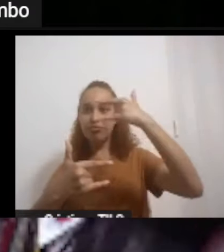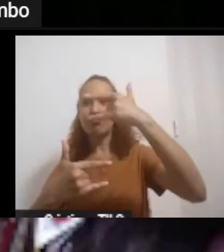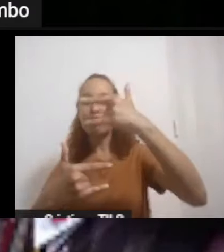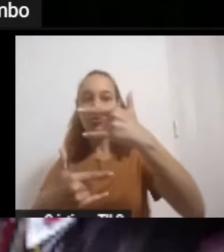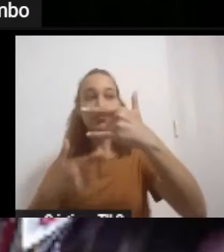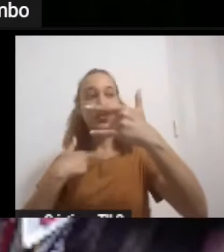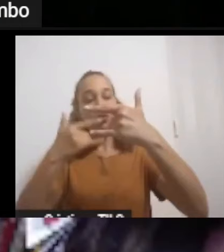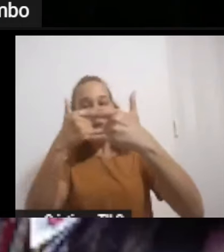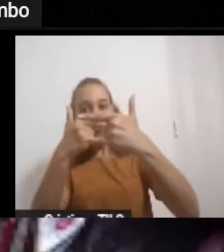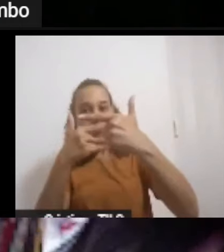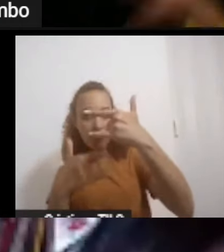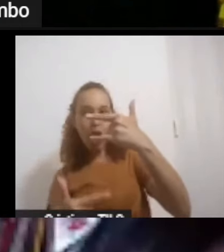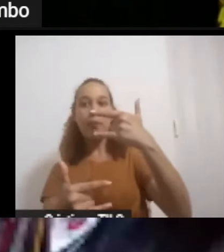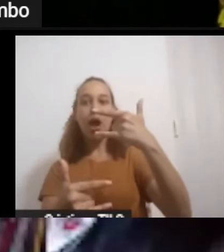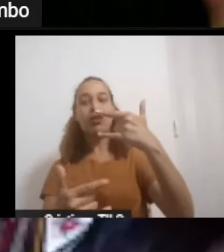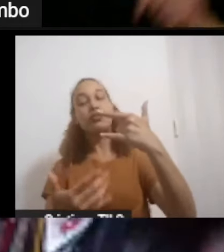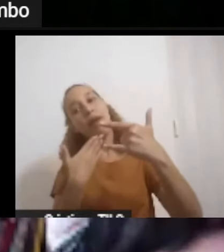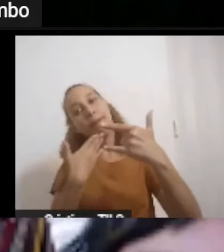de baixo.